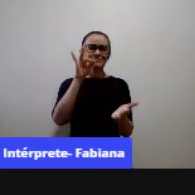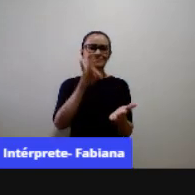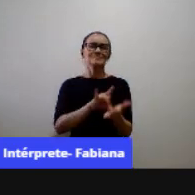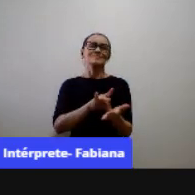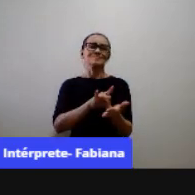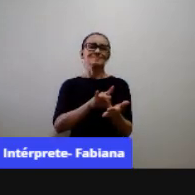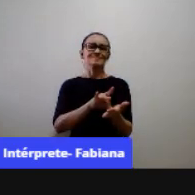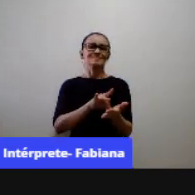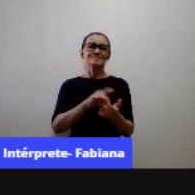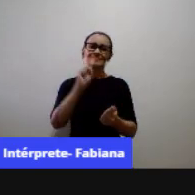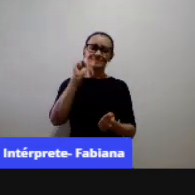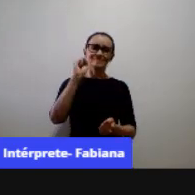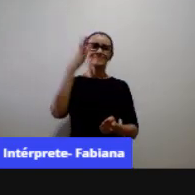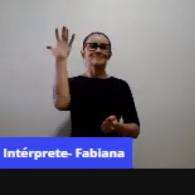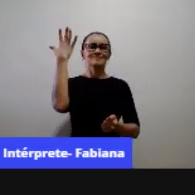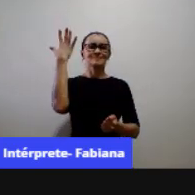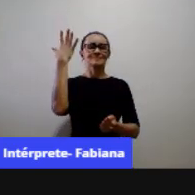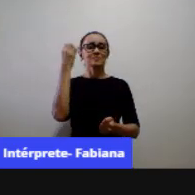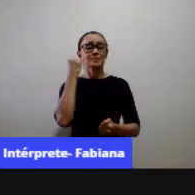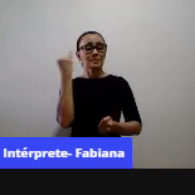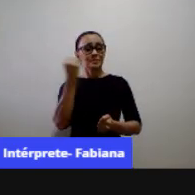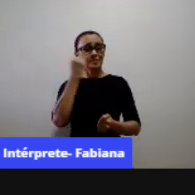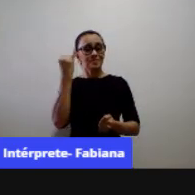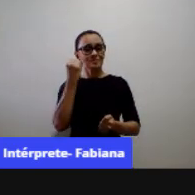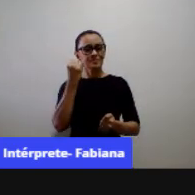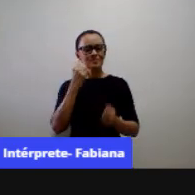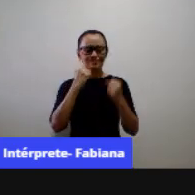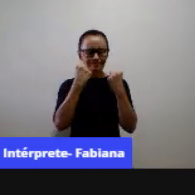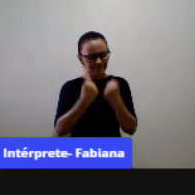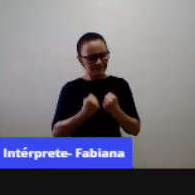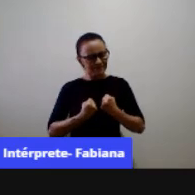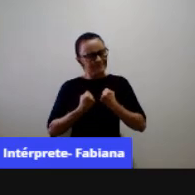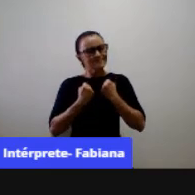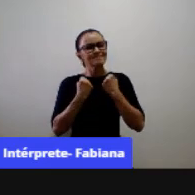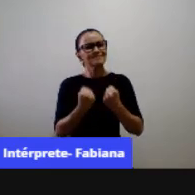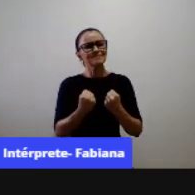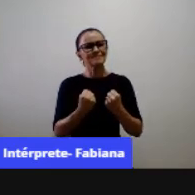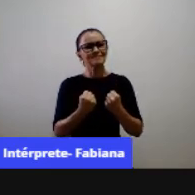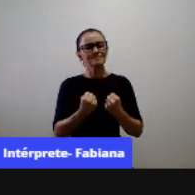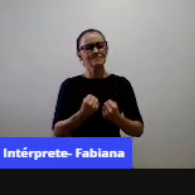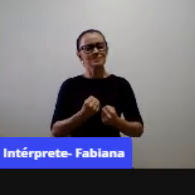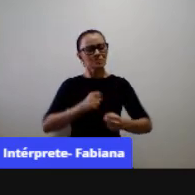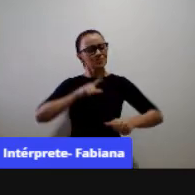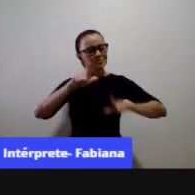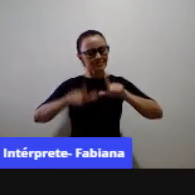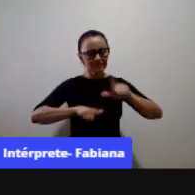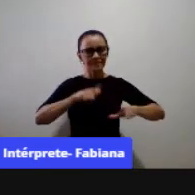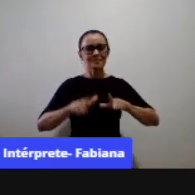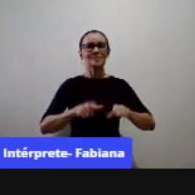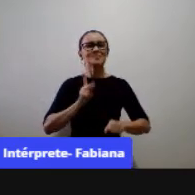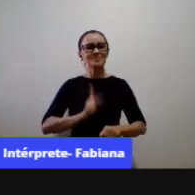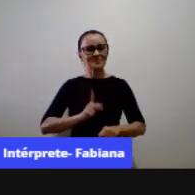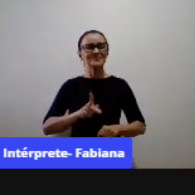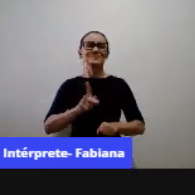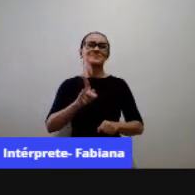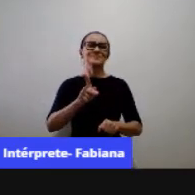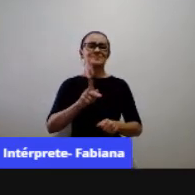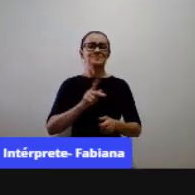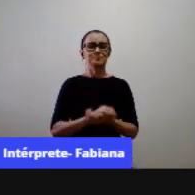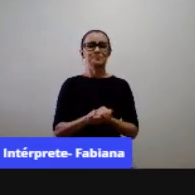acontecer. Basta que nós tenhamos aí uma persistência bastante eficaz,